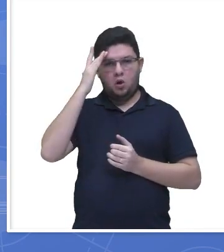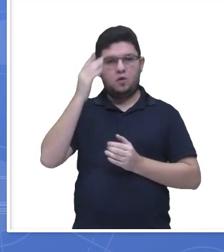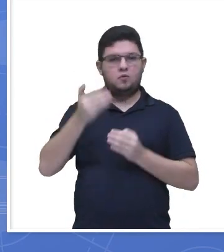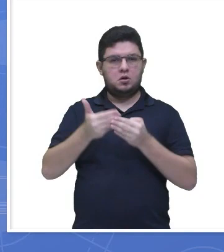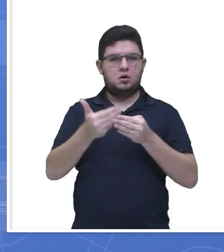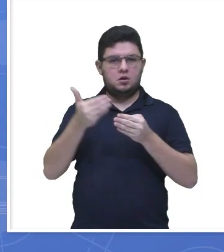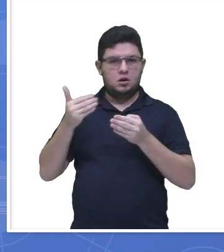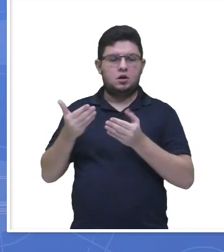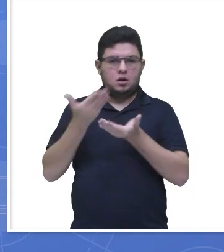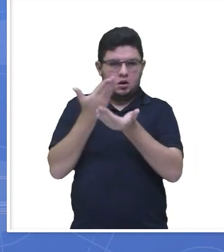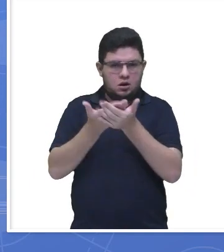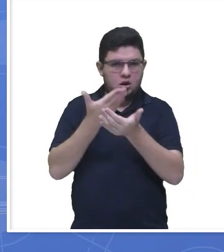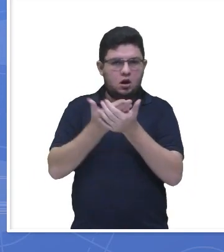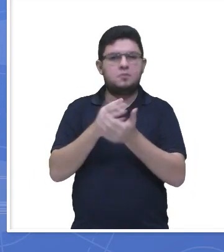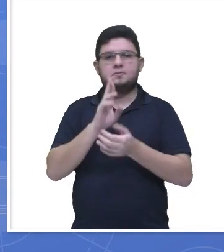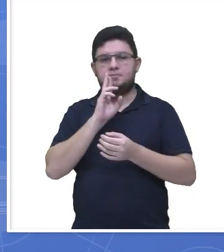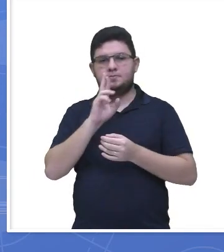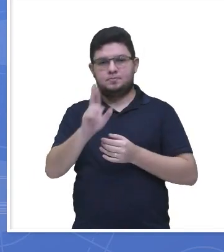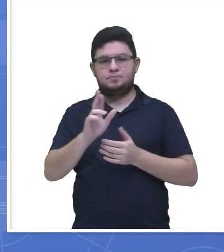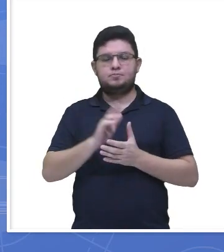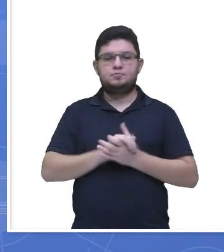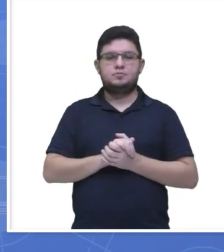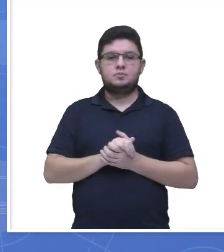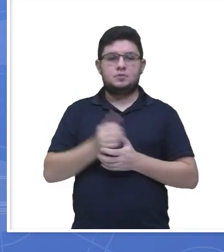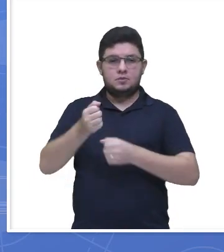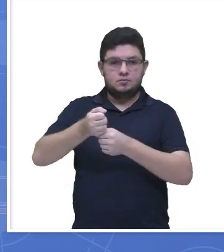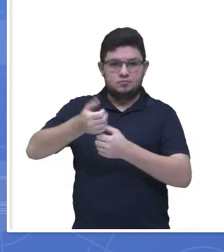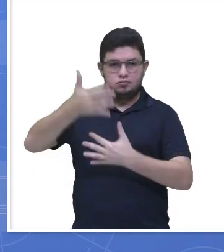Vou subir aqui, nossa, mas é muito, olha aí, ó.